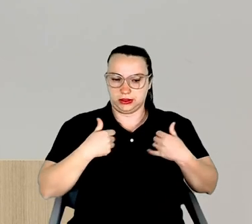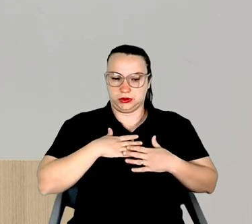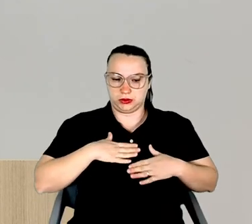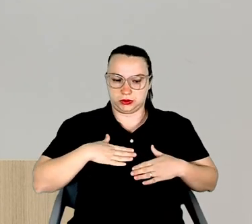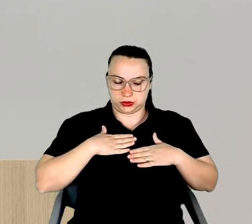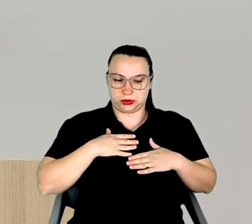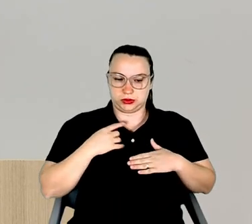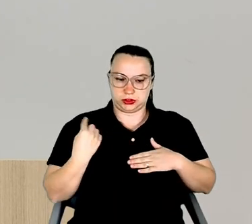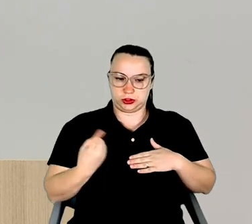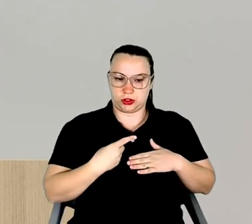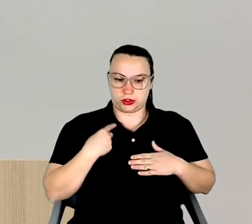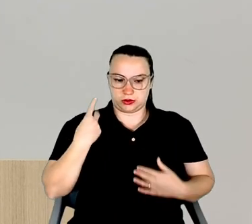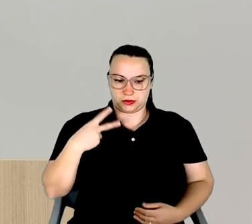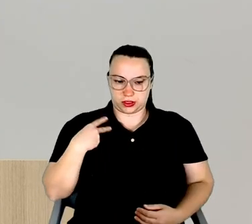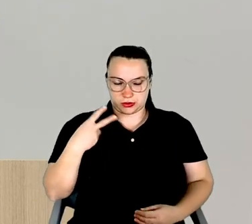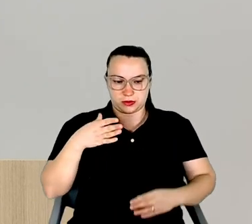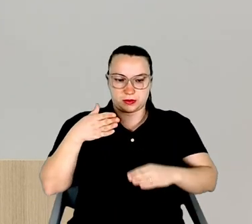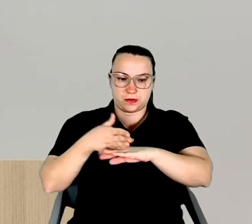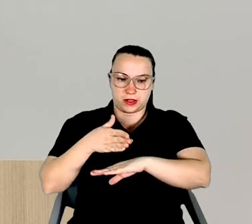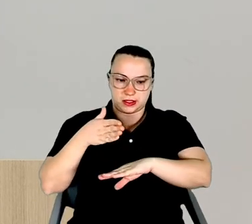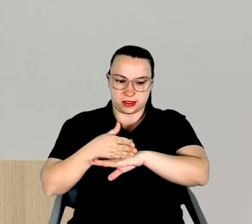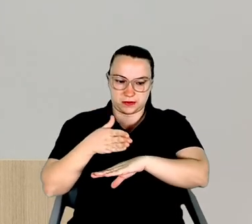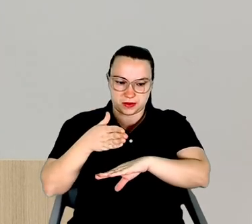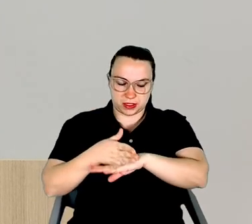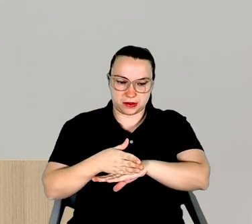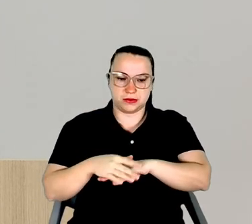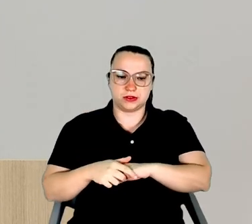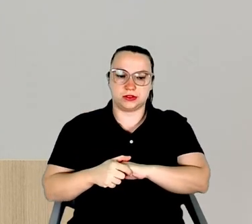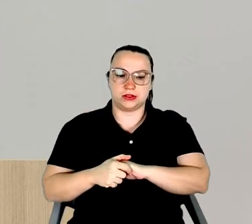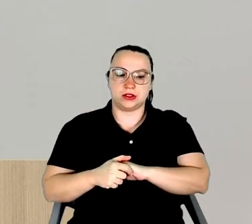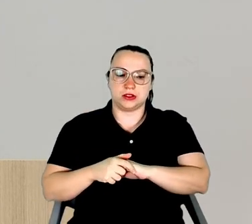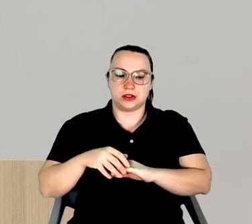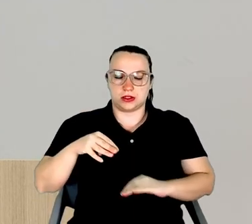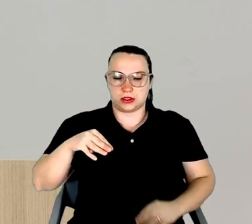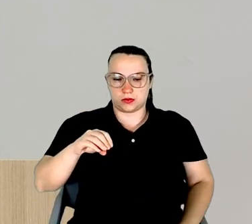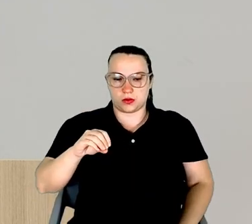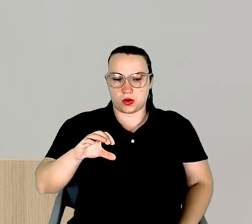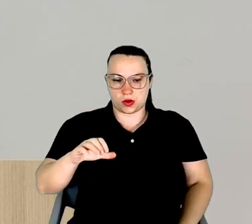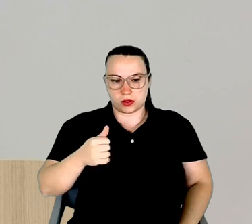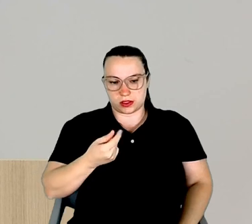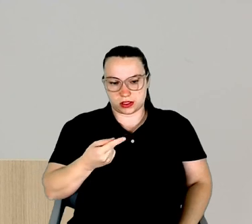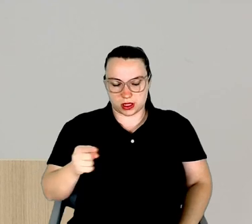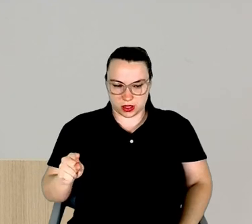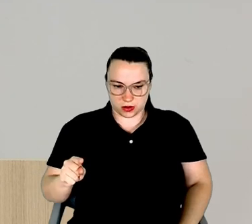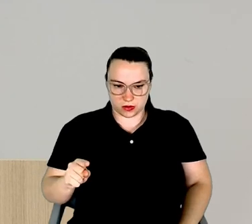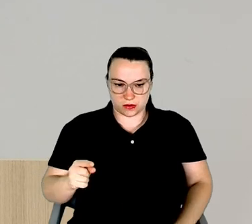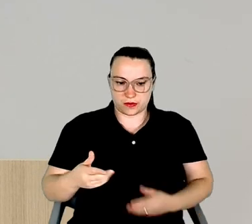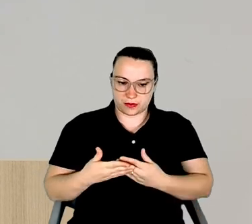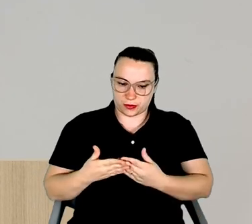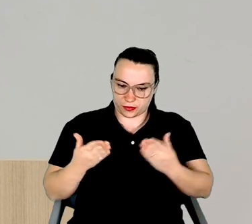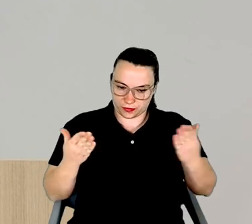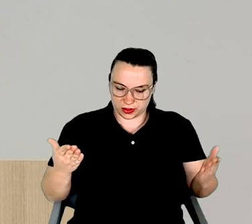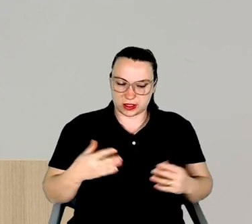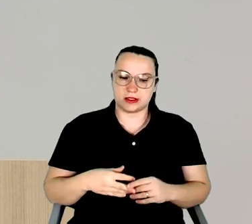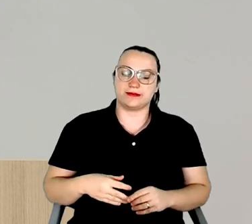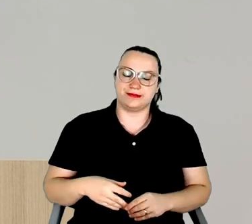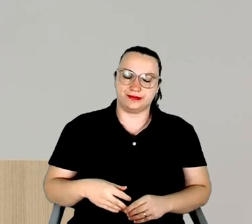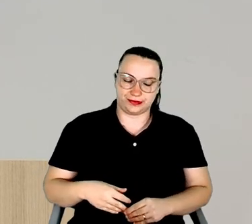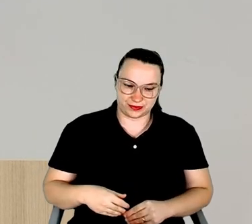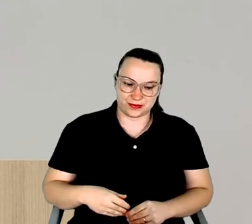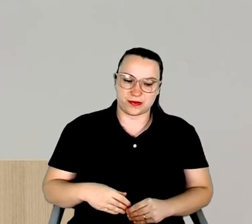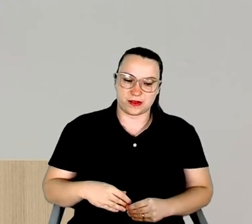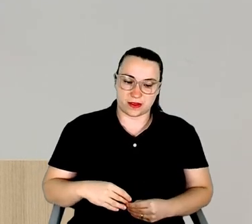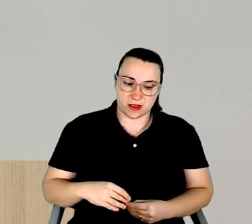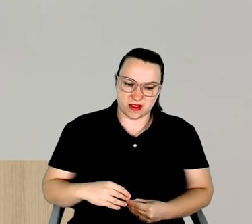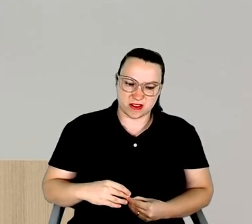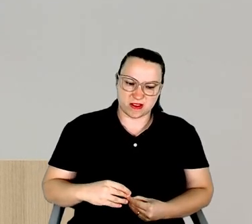vereadores, participamos desta moção para vocês. São vocês que estão lá no